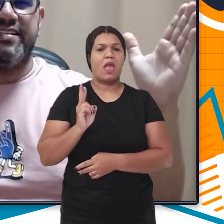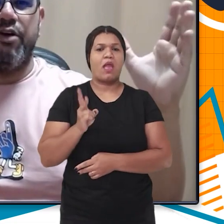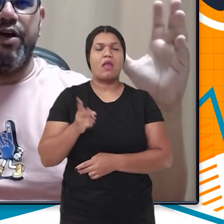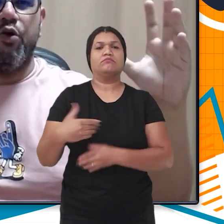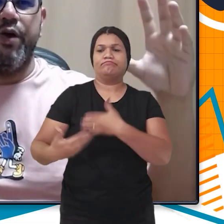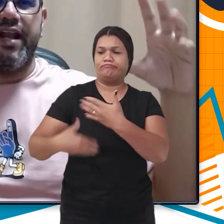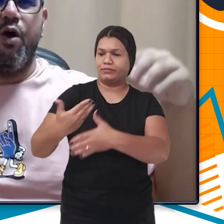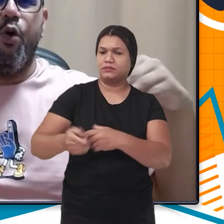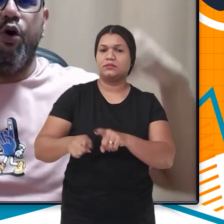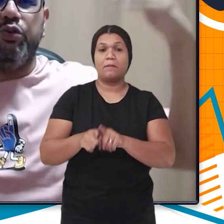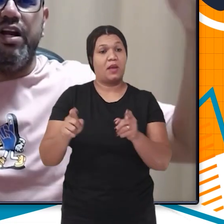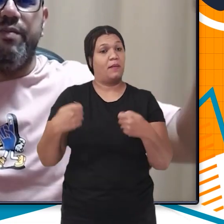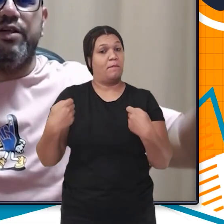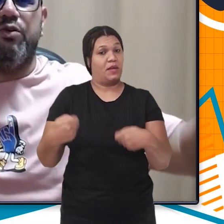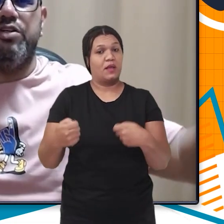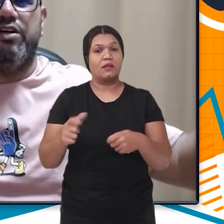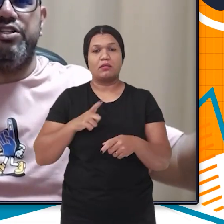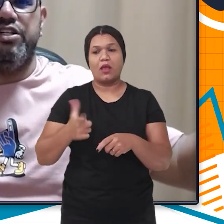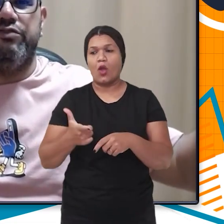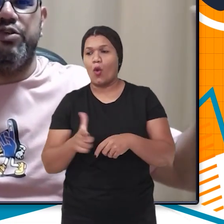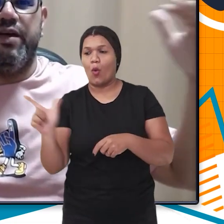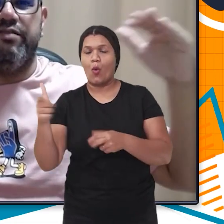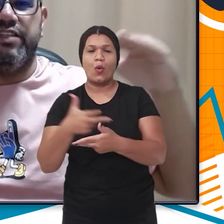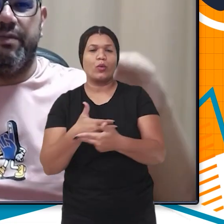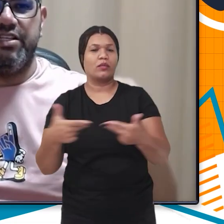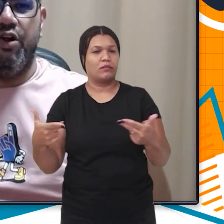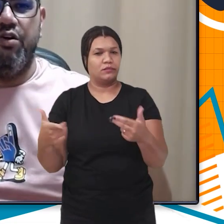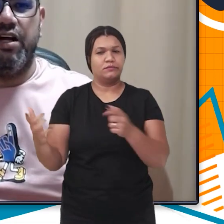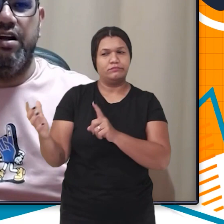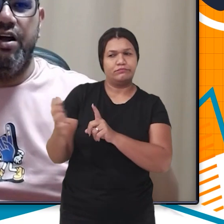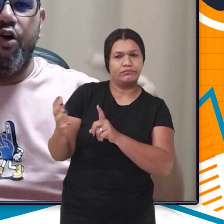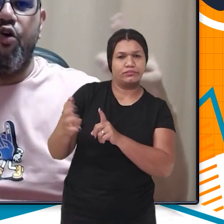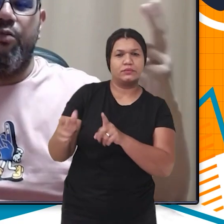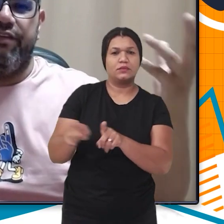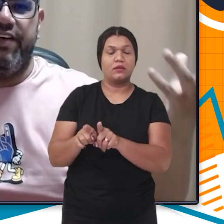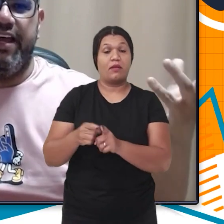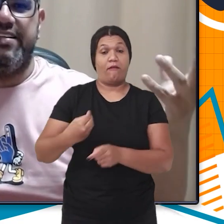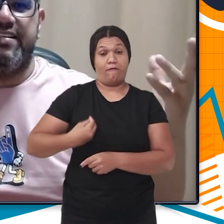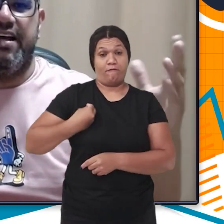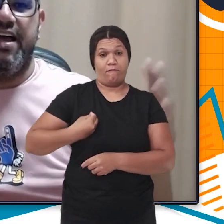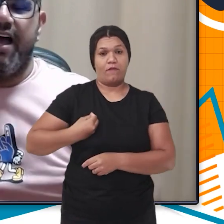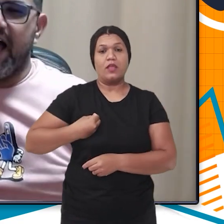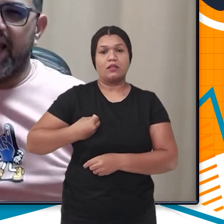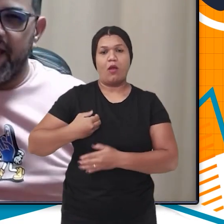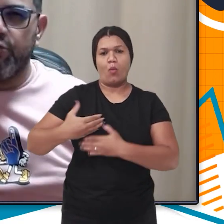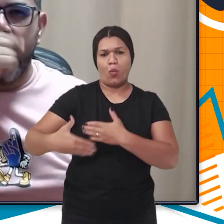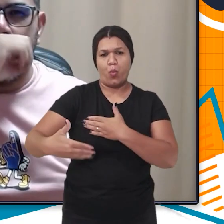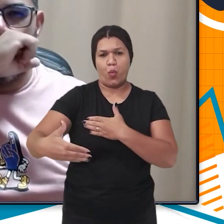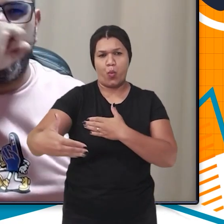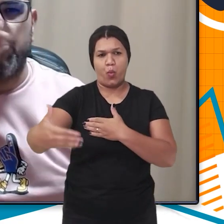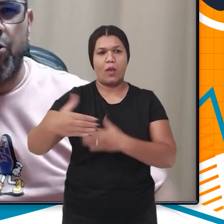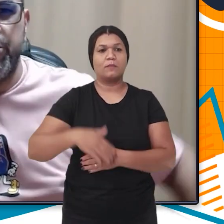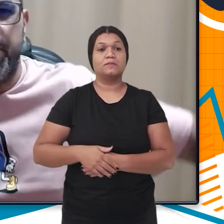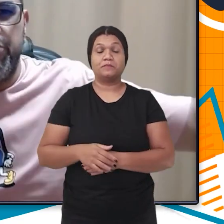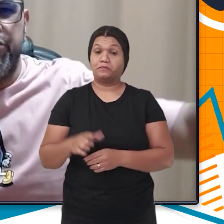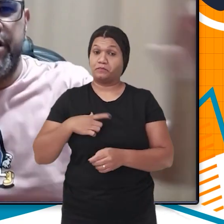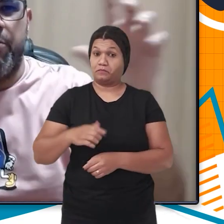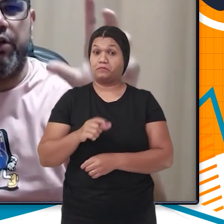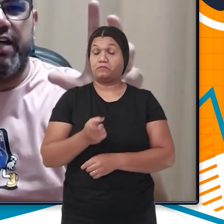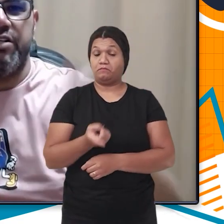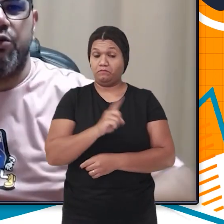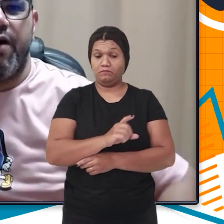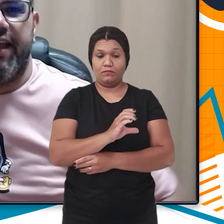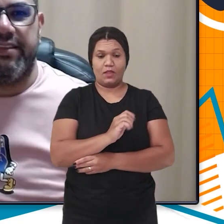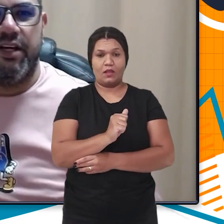torna-se necessário recorrer a outro elemento radioativo de meia-vida mais longa como referência. Além do carbono 14, pode-se